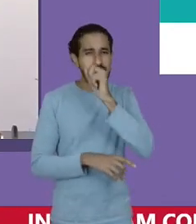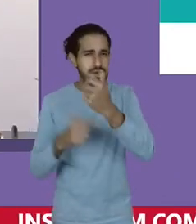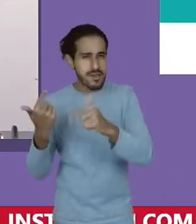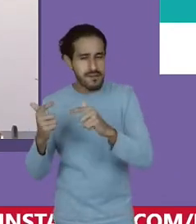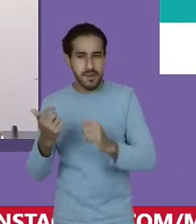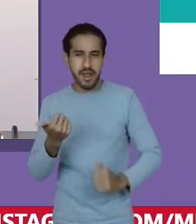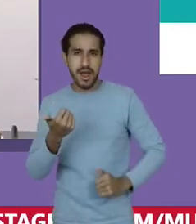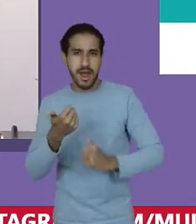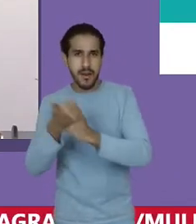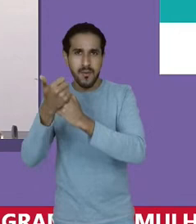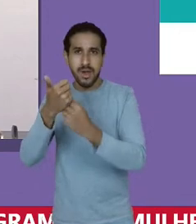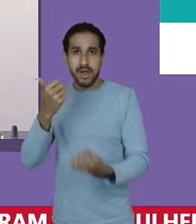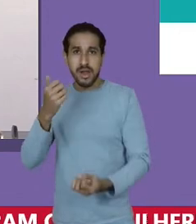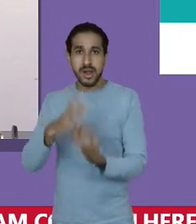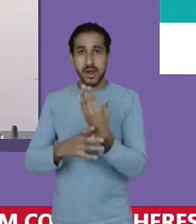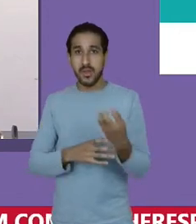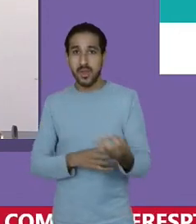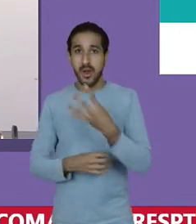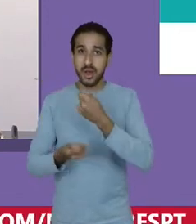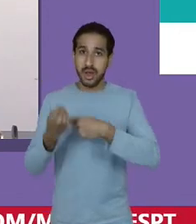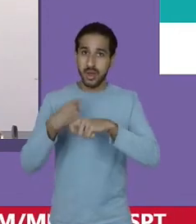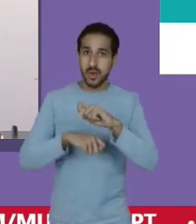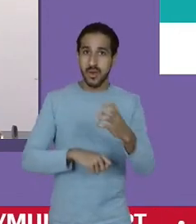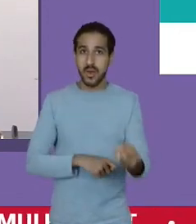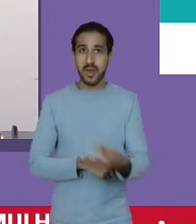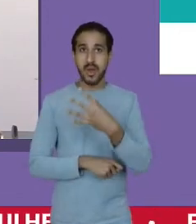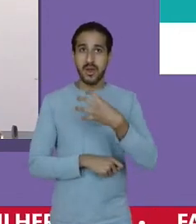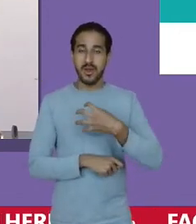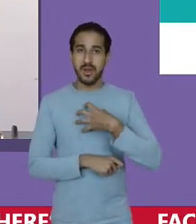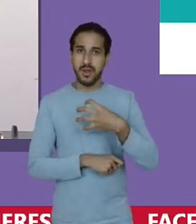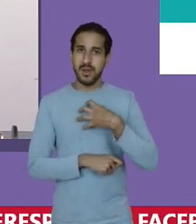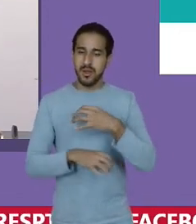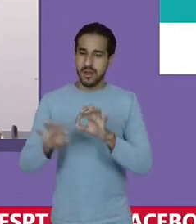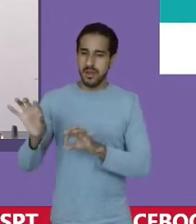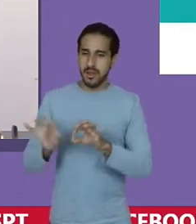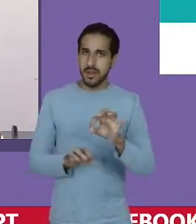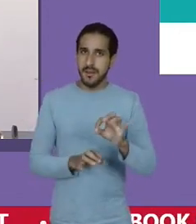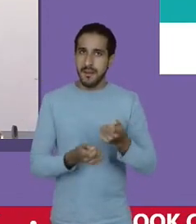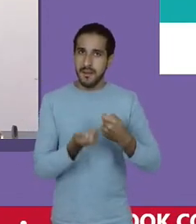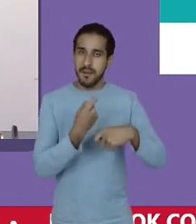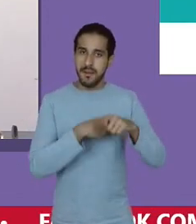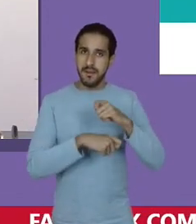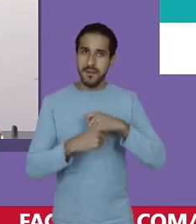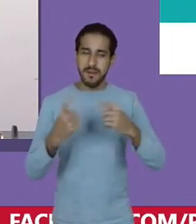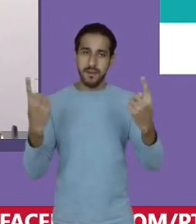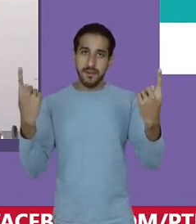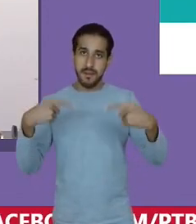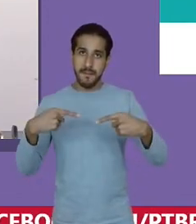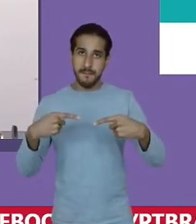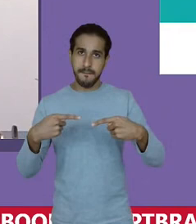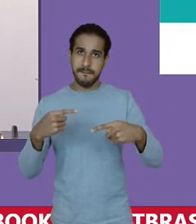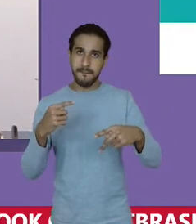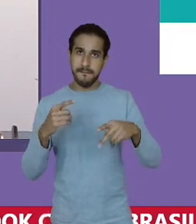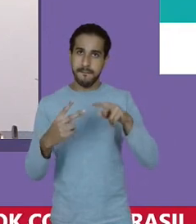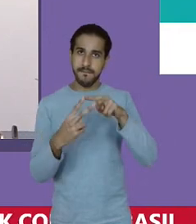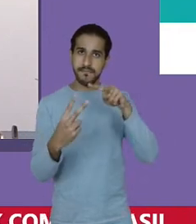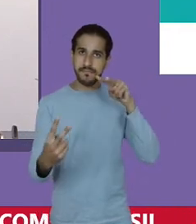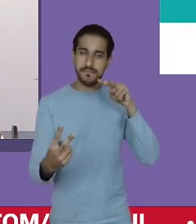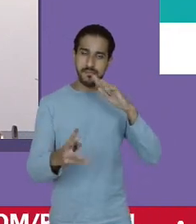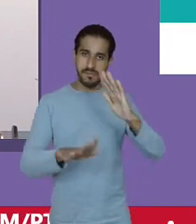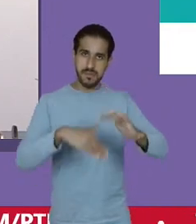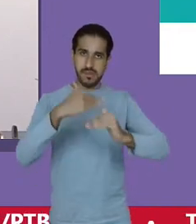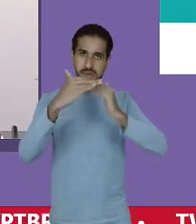na construção de uma nova economia, de uma nova forma de organização econômica e de disputa da perspectiva